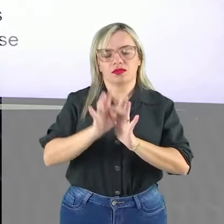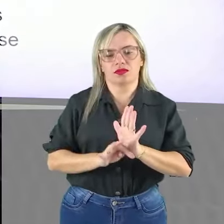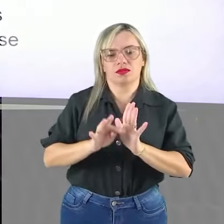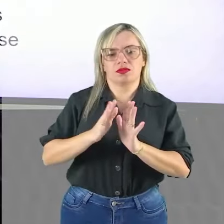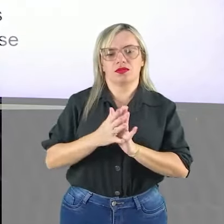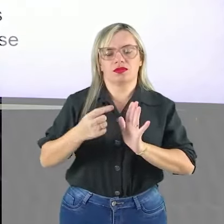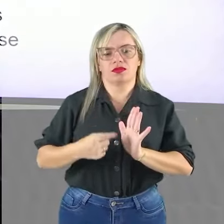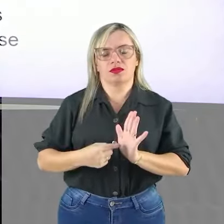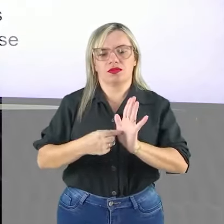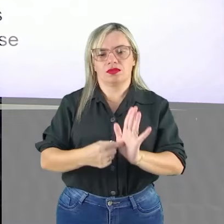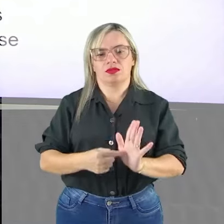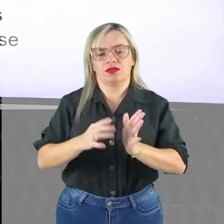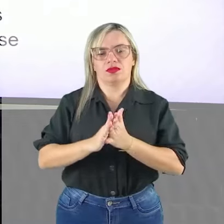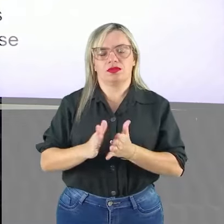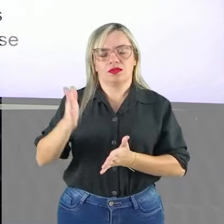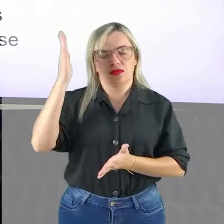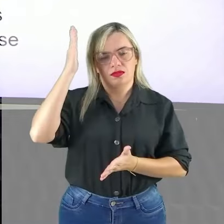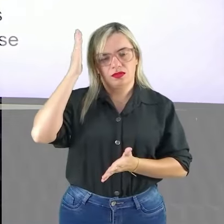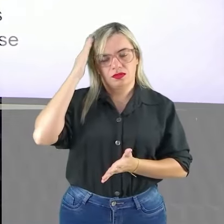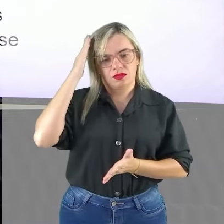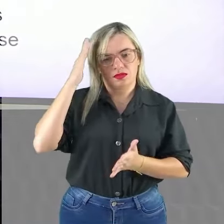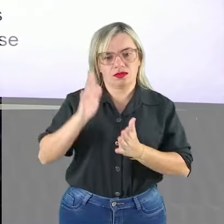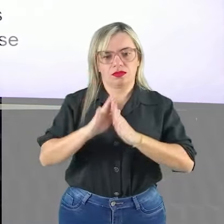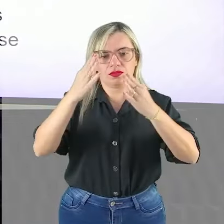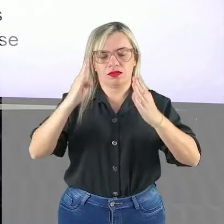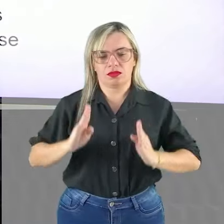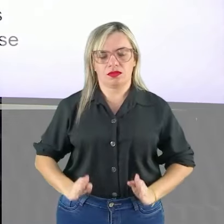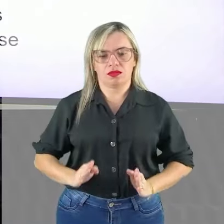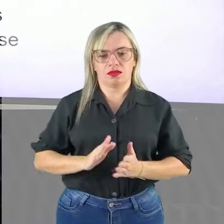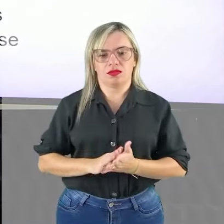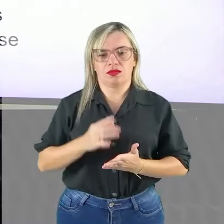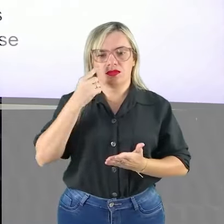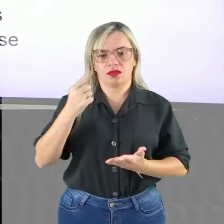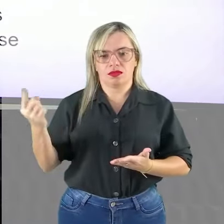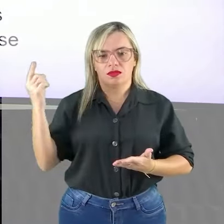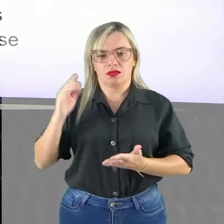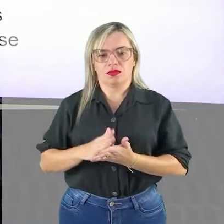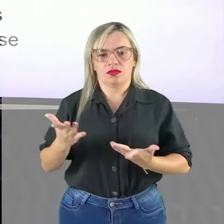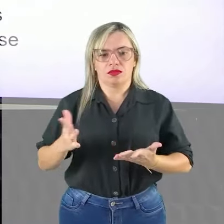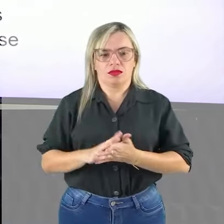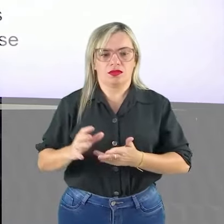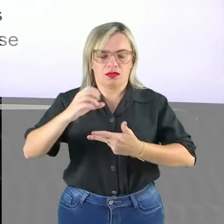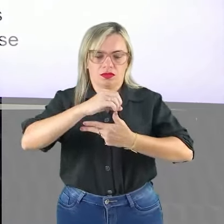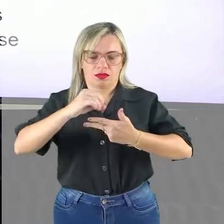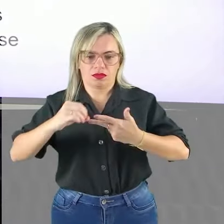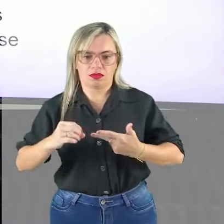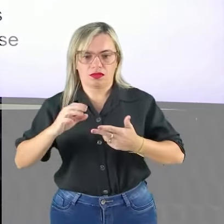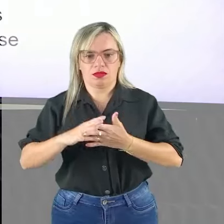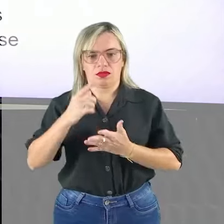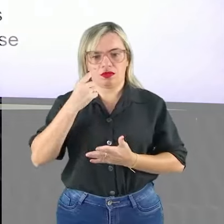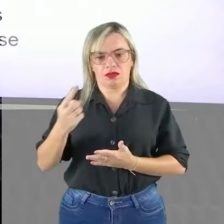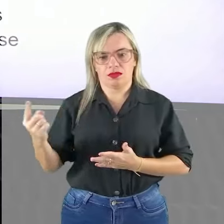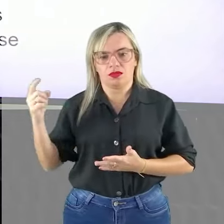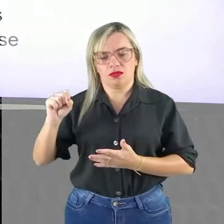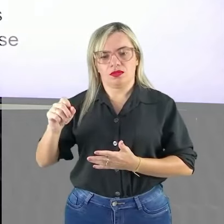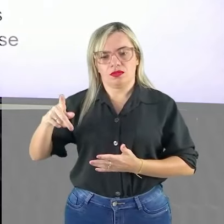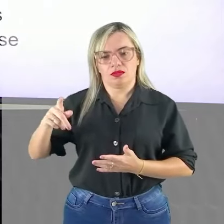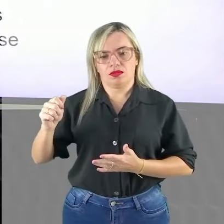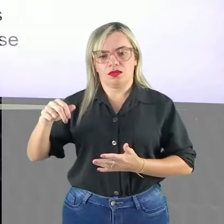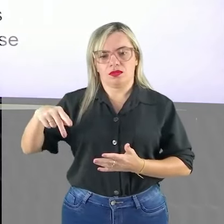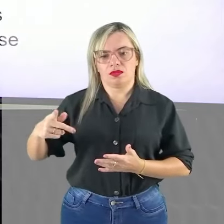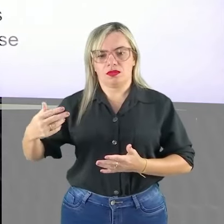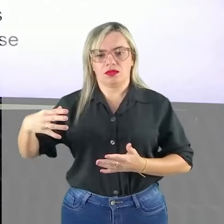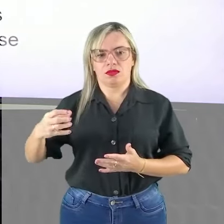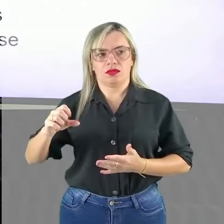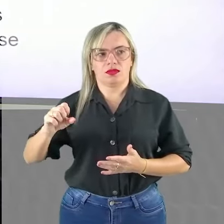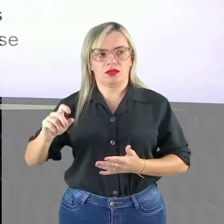que a gente tem também de interpretação textual que caiu também no Enem é o spanglish E aí aqui a gente já tem duas opções Eh vamos só alertar a